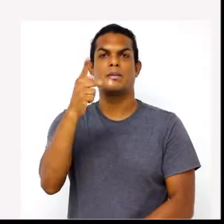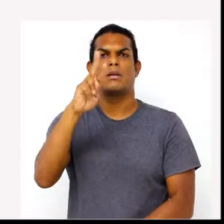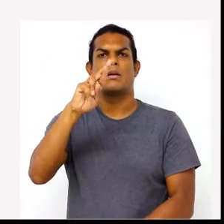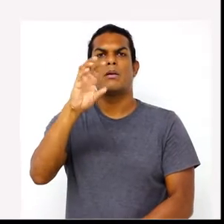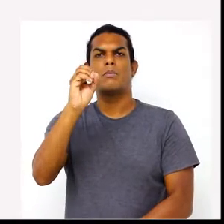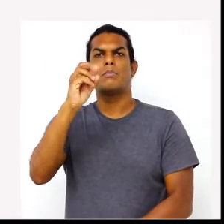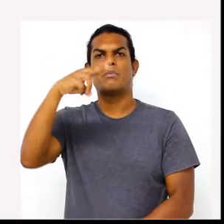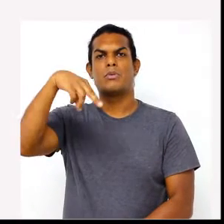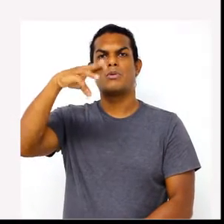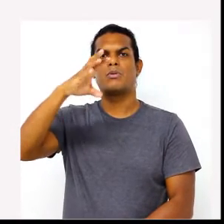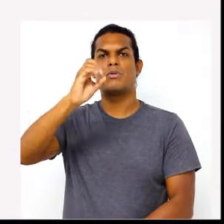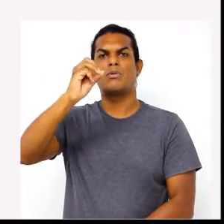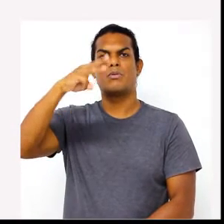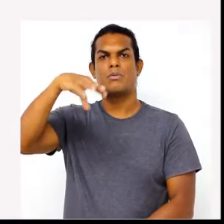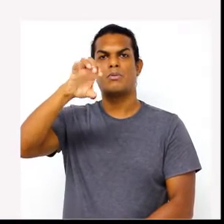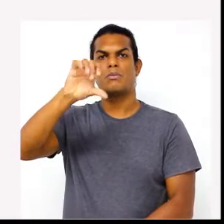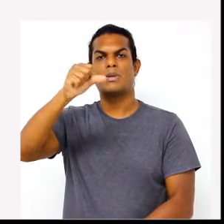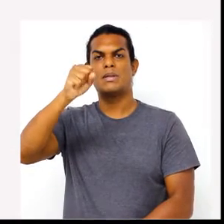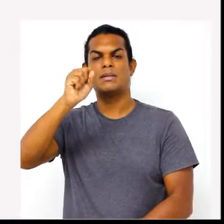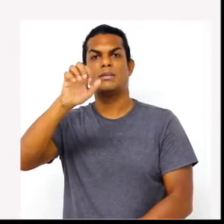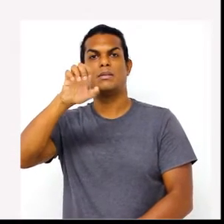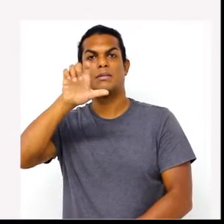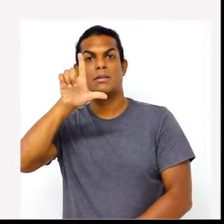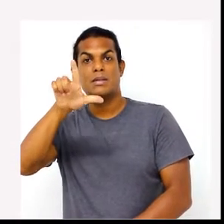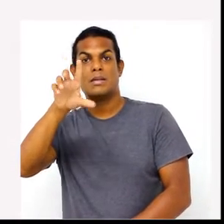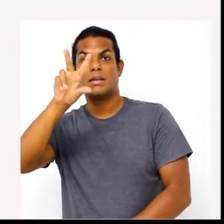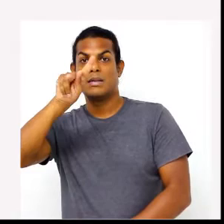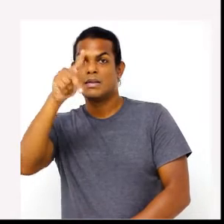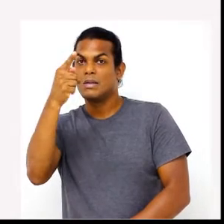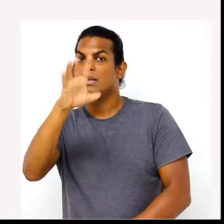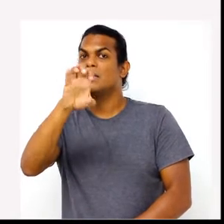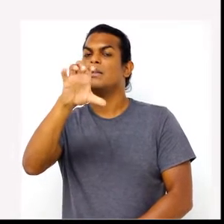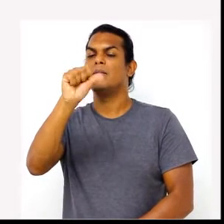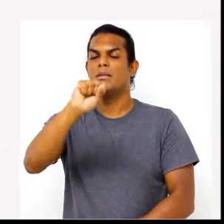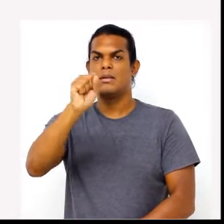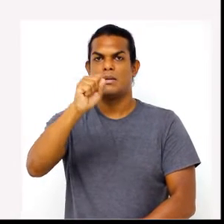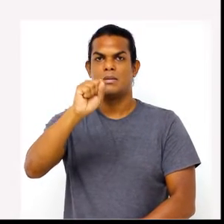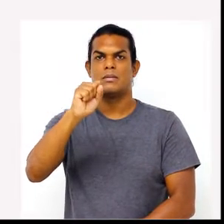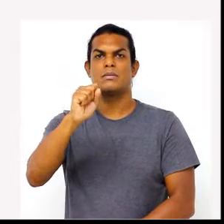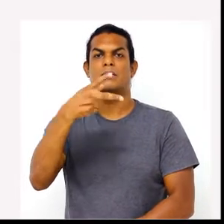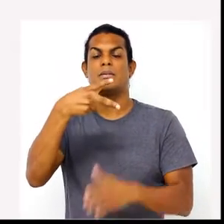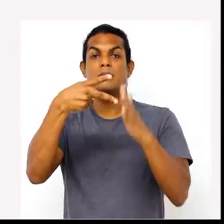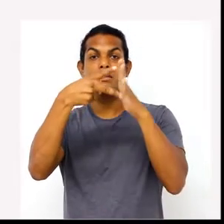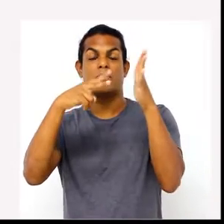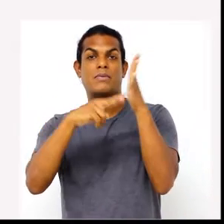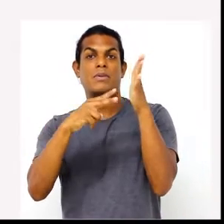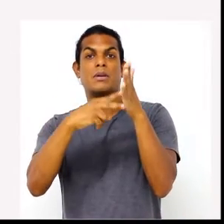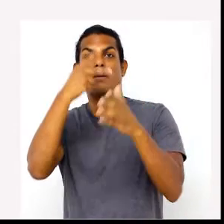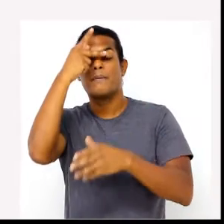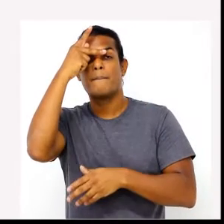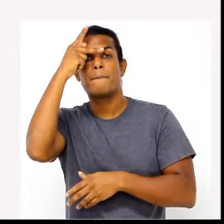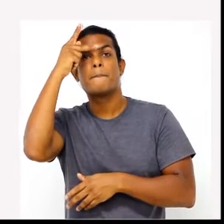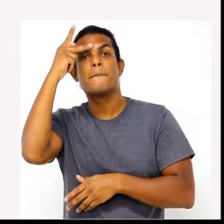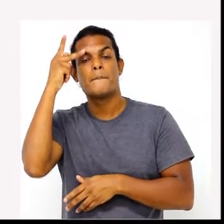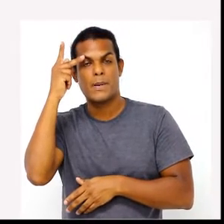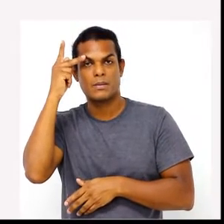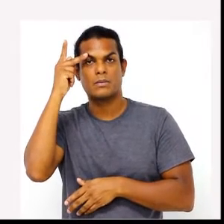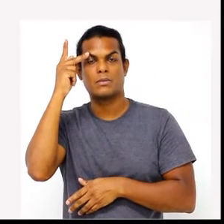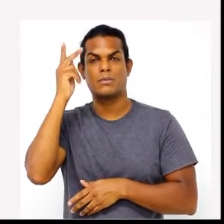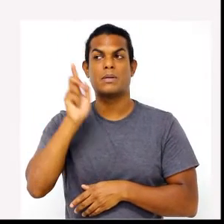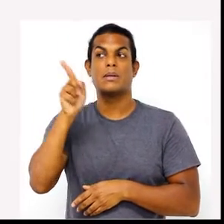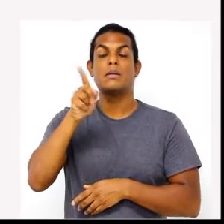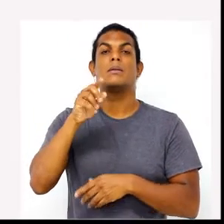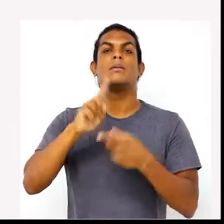pronomes, esse pronome lhes, ele está retomando pessoas. E guardava respeito e